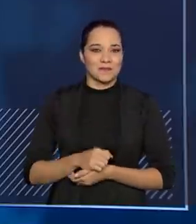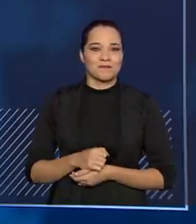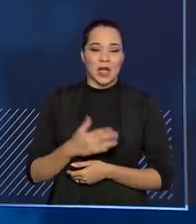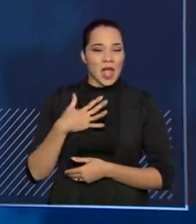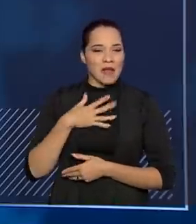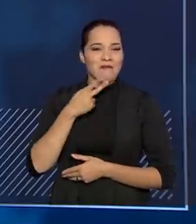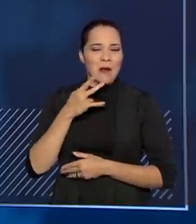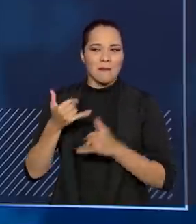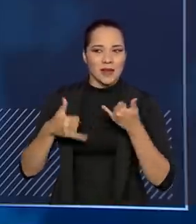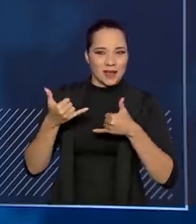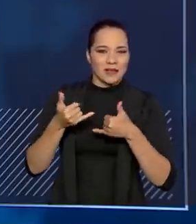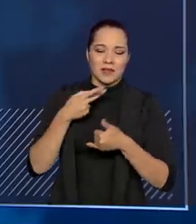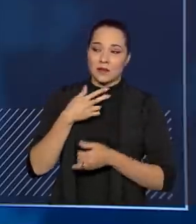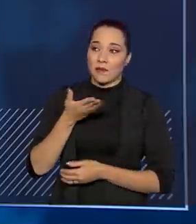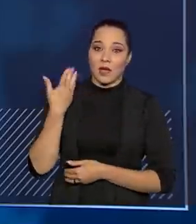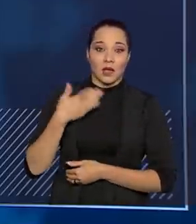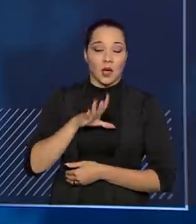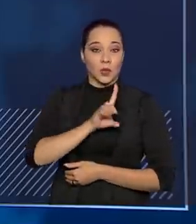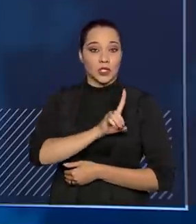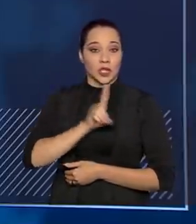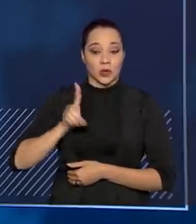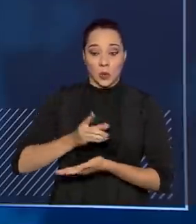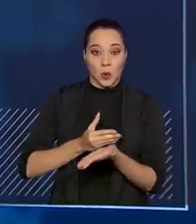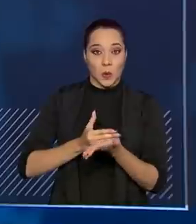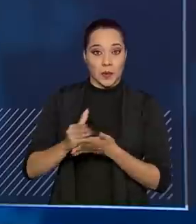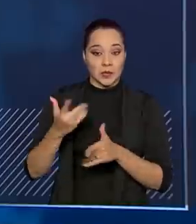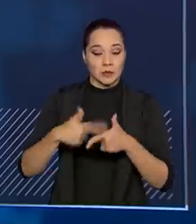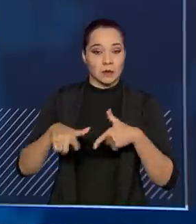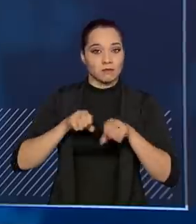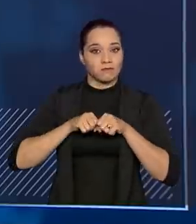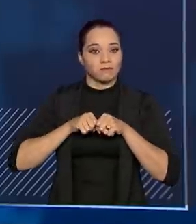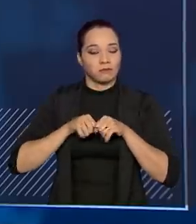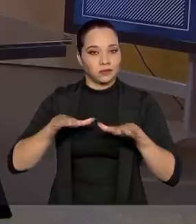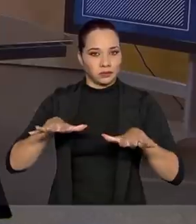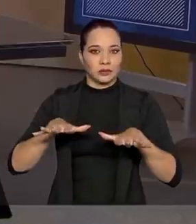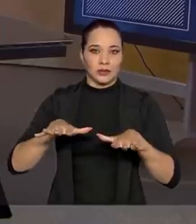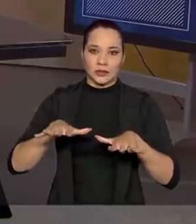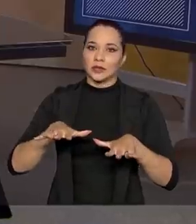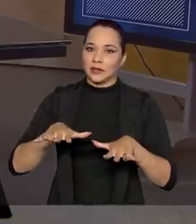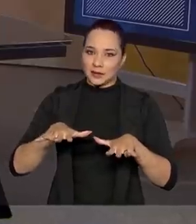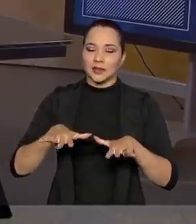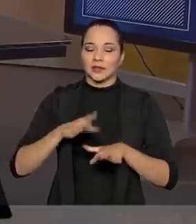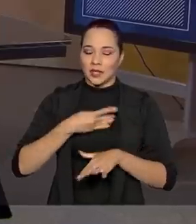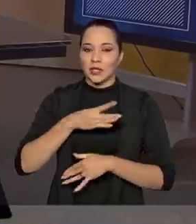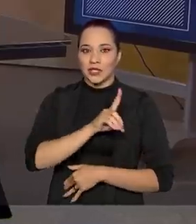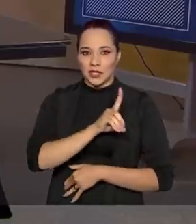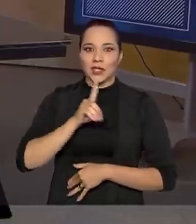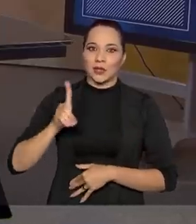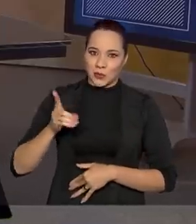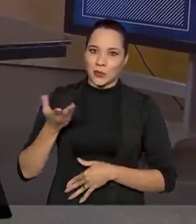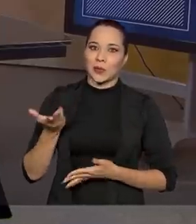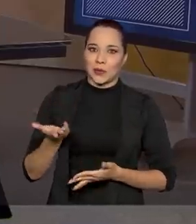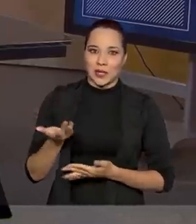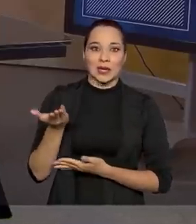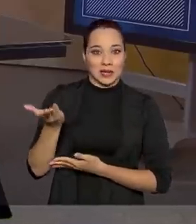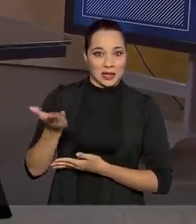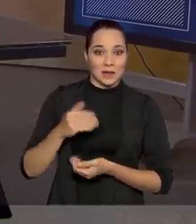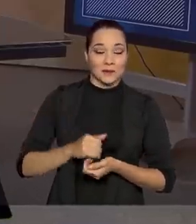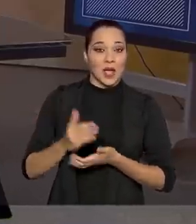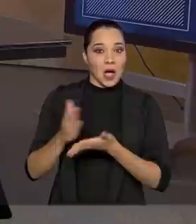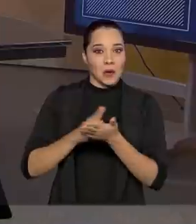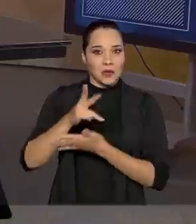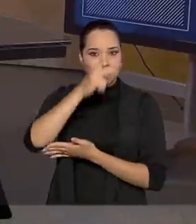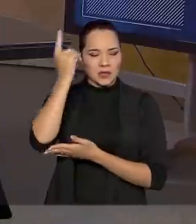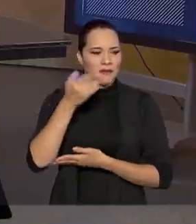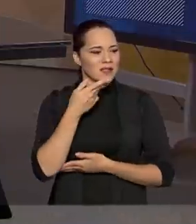brinco porque eu estava como diretora no começo da pandemia. No Departamento de Proteção exatamente, e Defesa do Consumidor. Eu estava como diretora e algumas pessoas